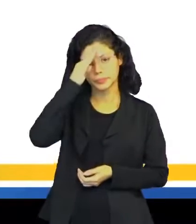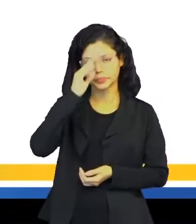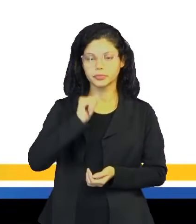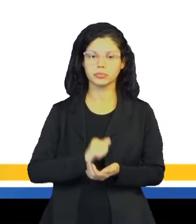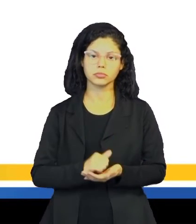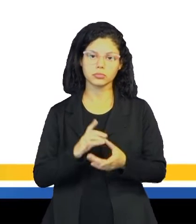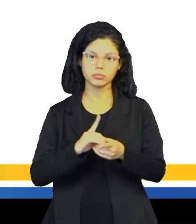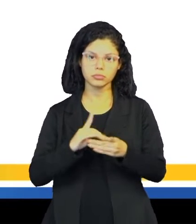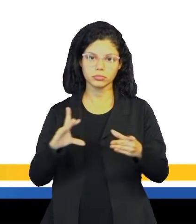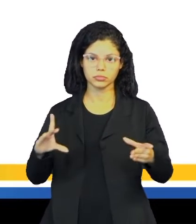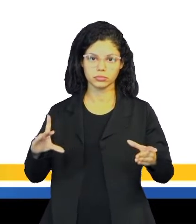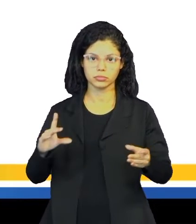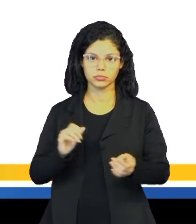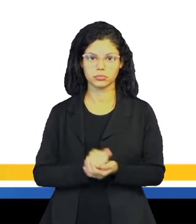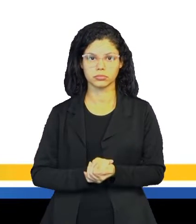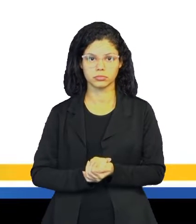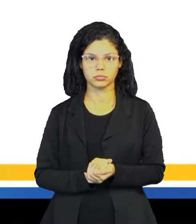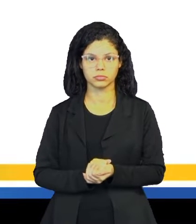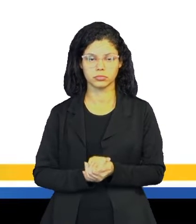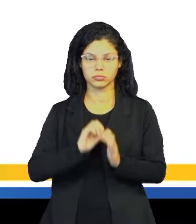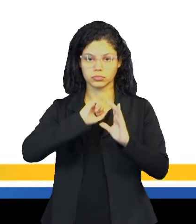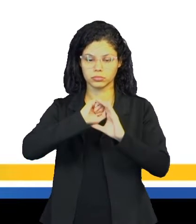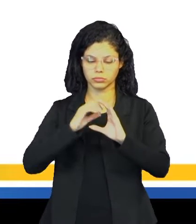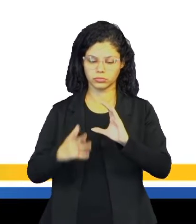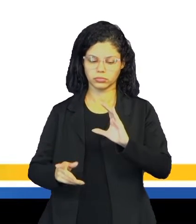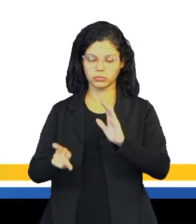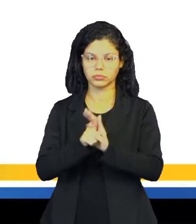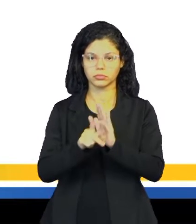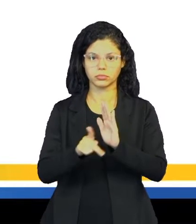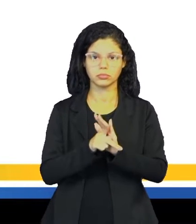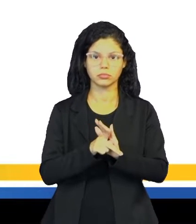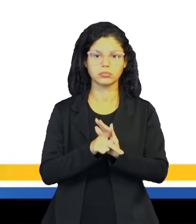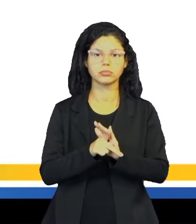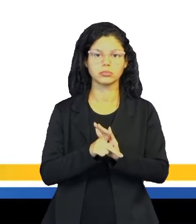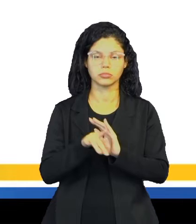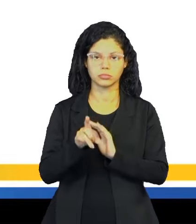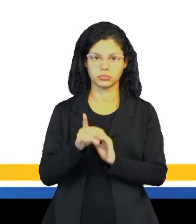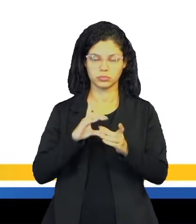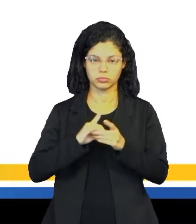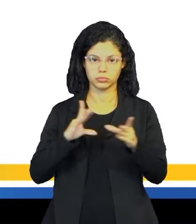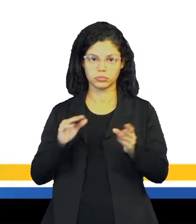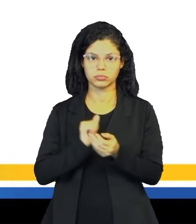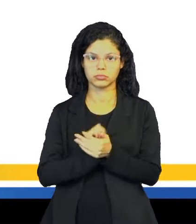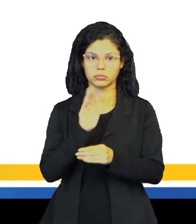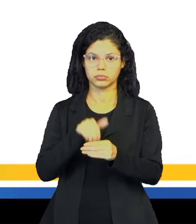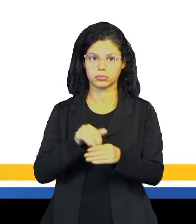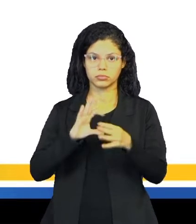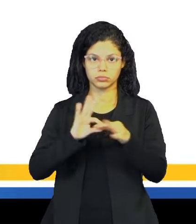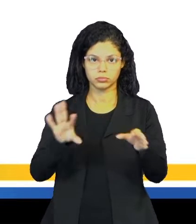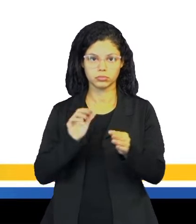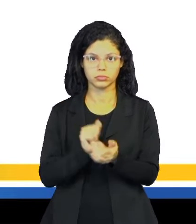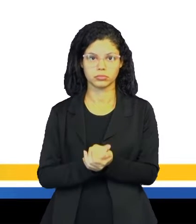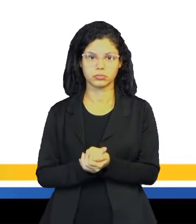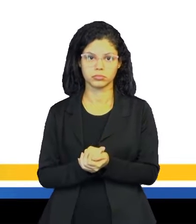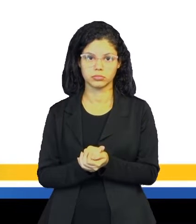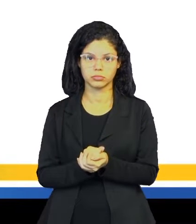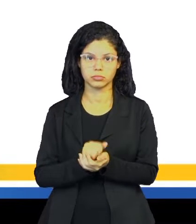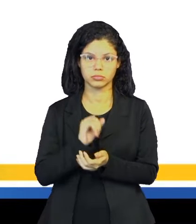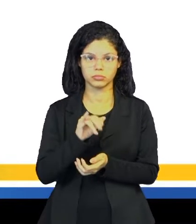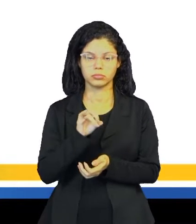democrática. A característica da democracia, a gente tem eleições livres, periódicas